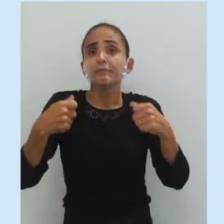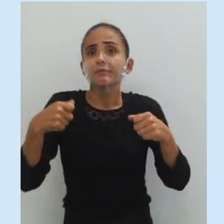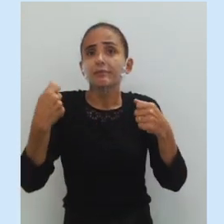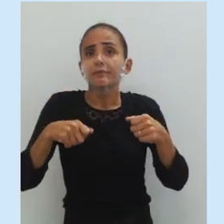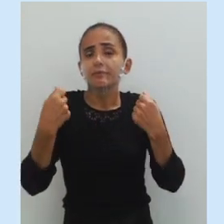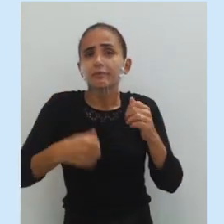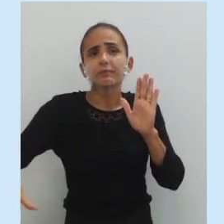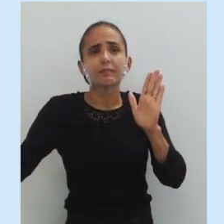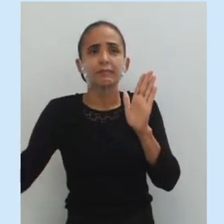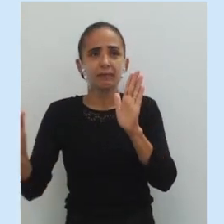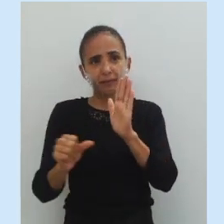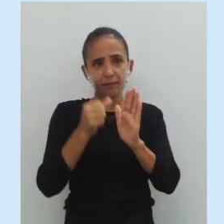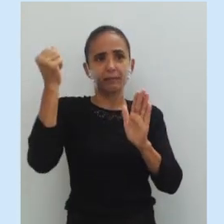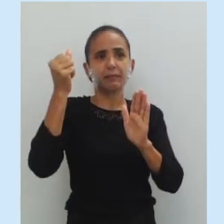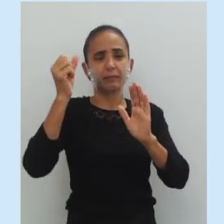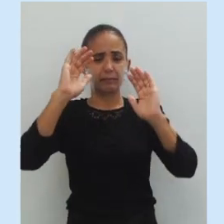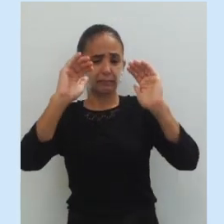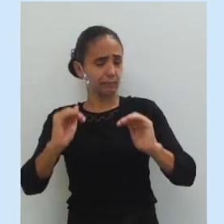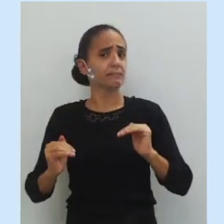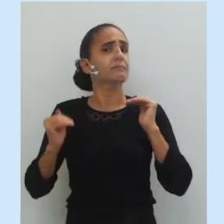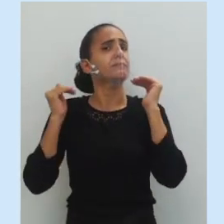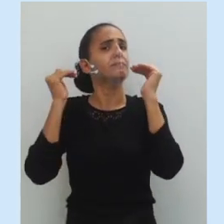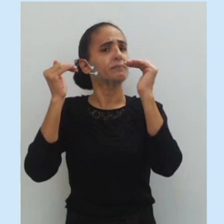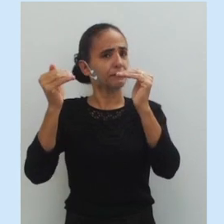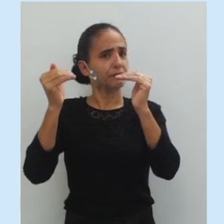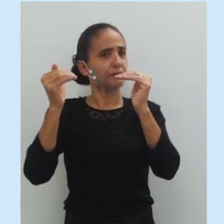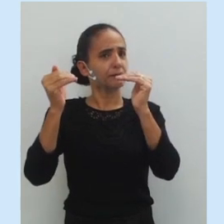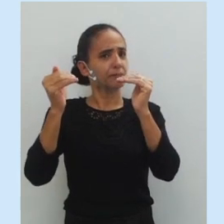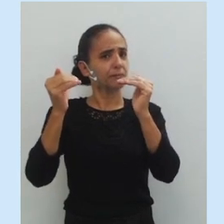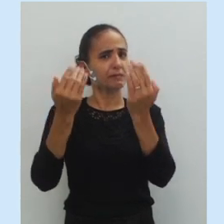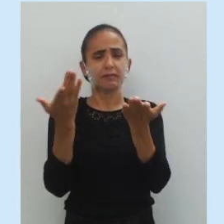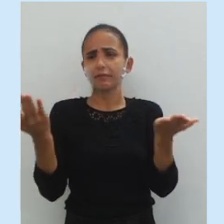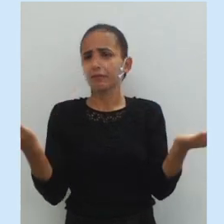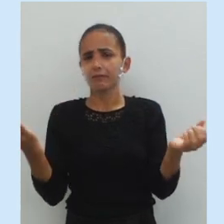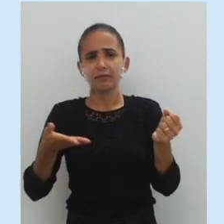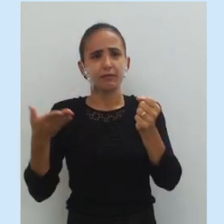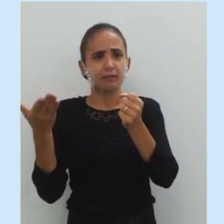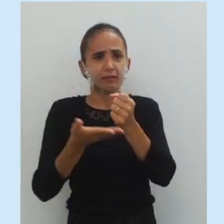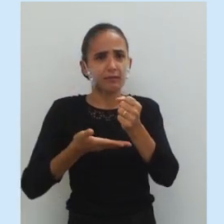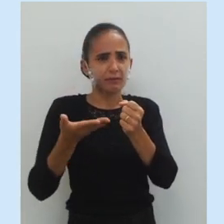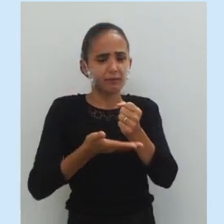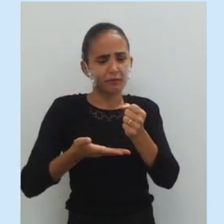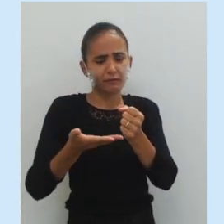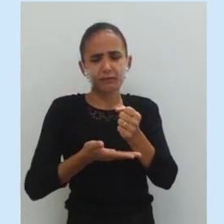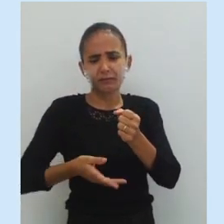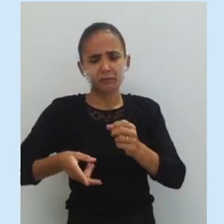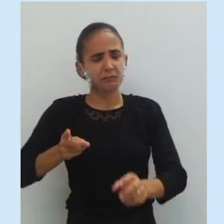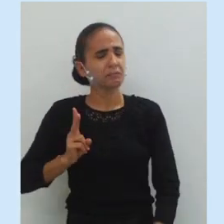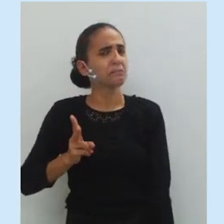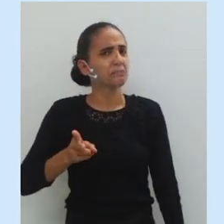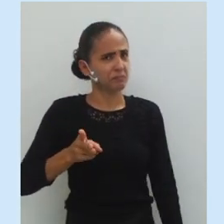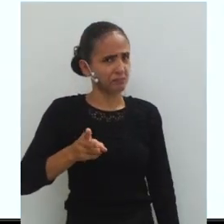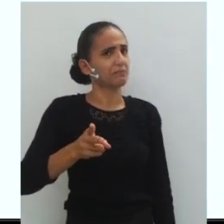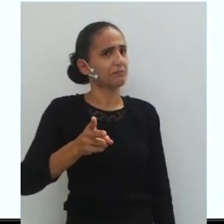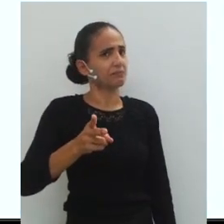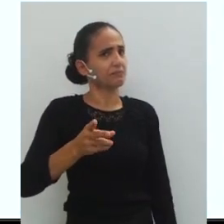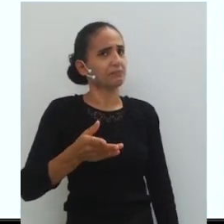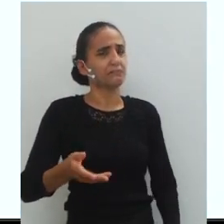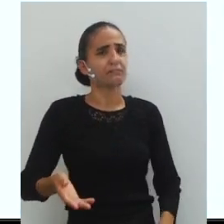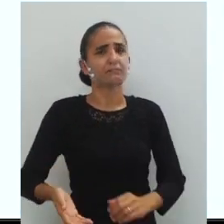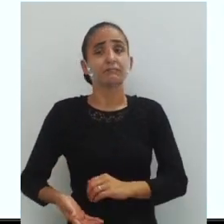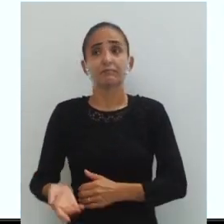Precisamos ser os primeiros a nos superar. Ele foi o fundador da Microsoft,